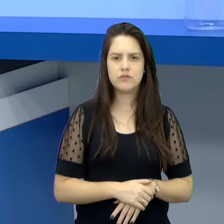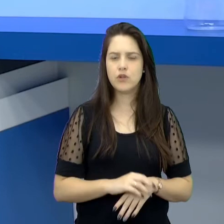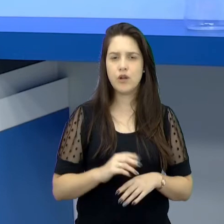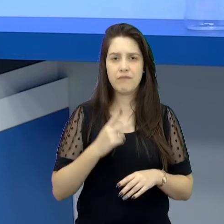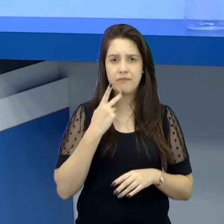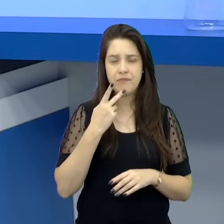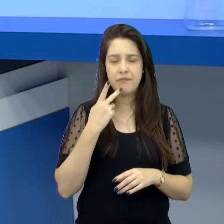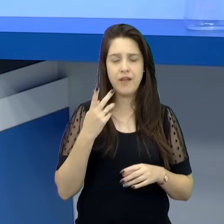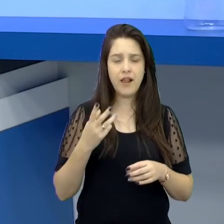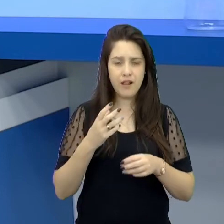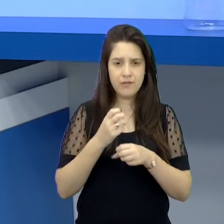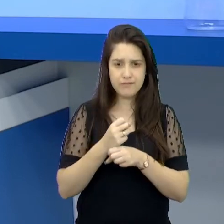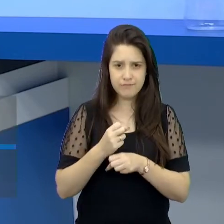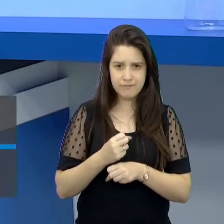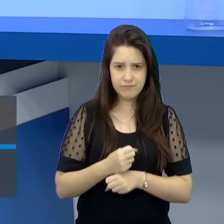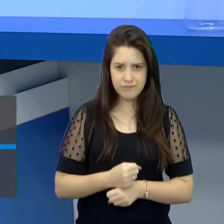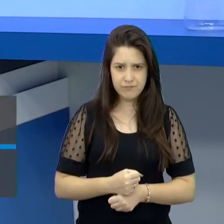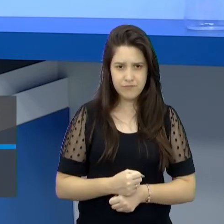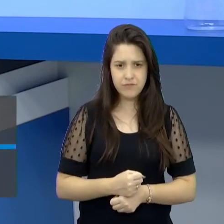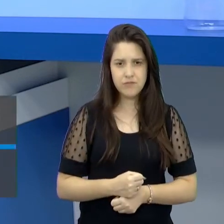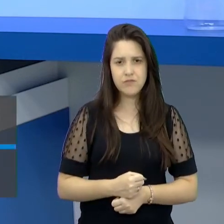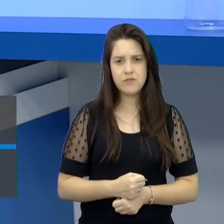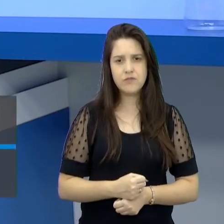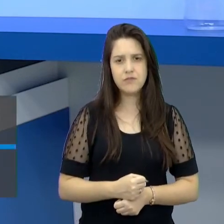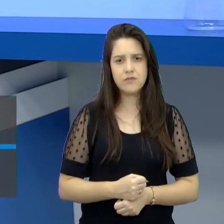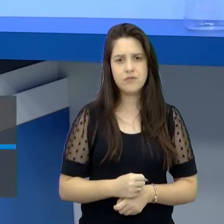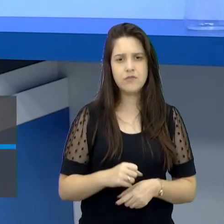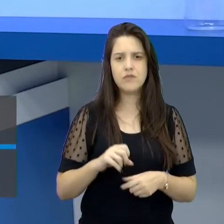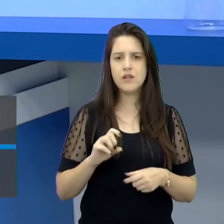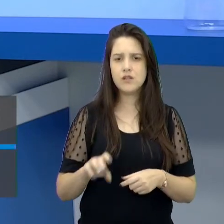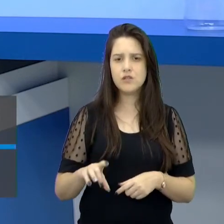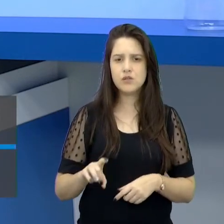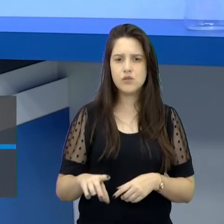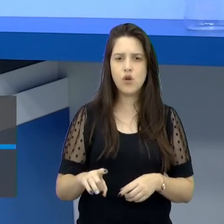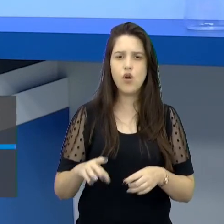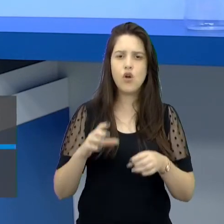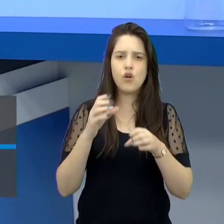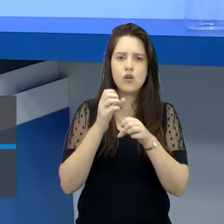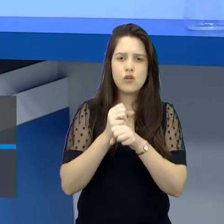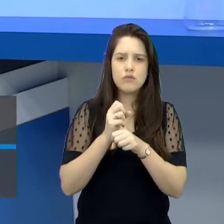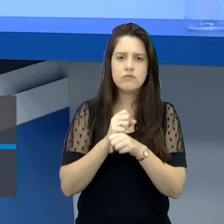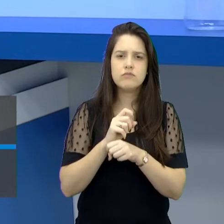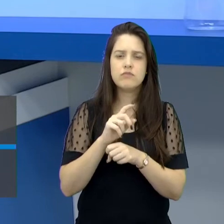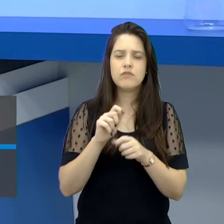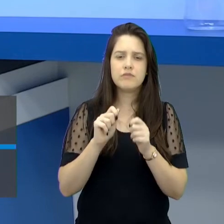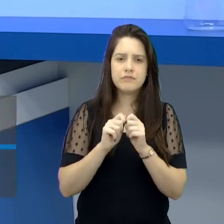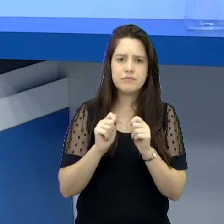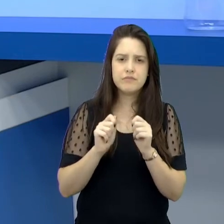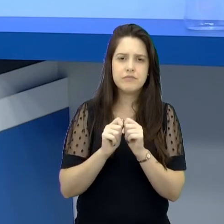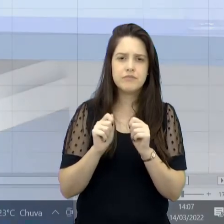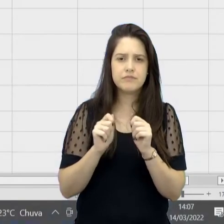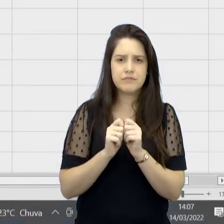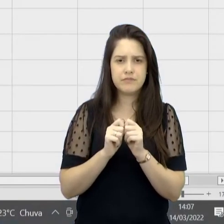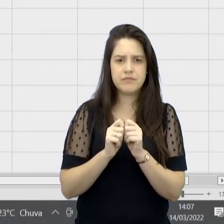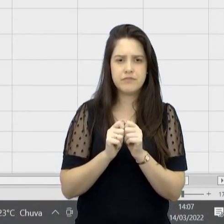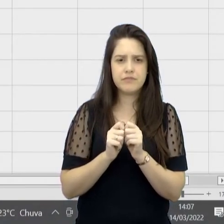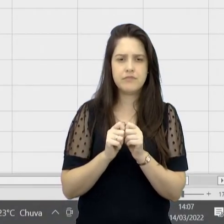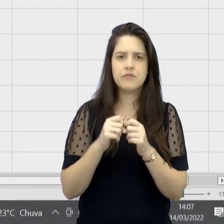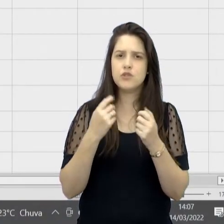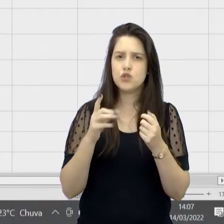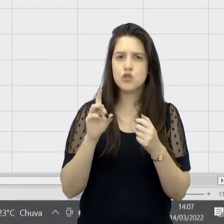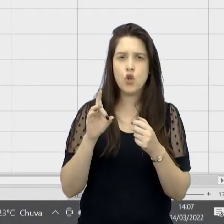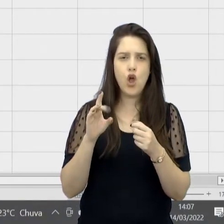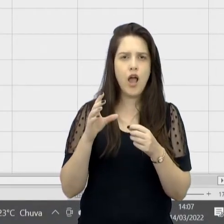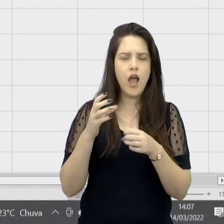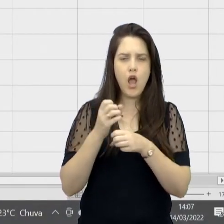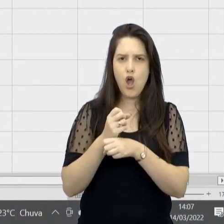total. Ele não faz a subtração, por isso chama somatória, ele só faz a soma, tá